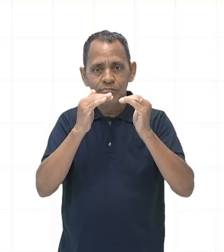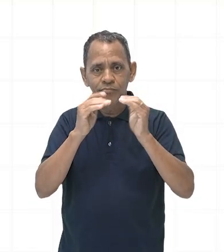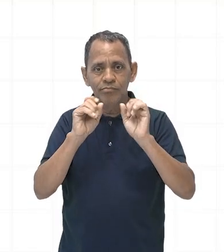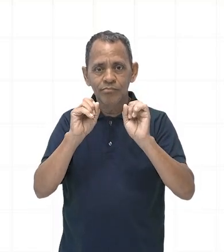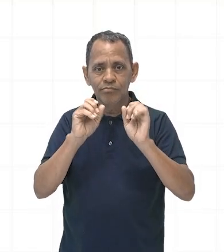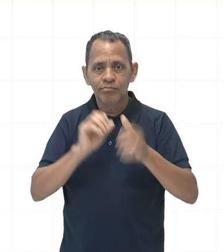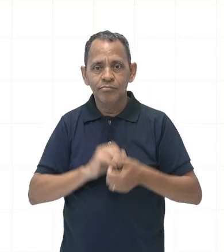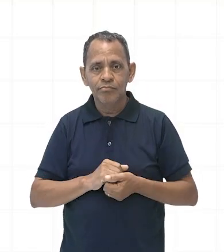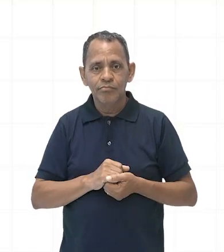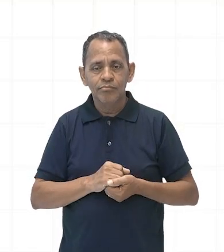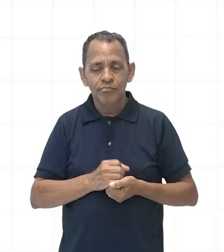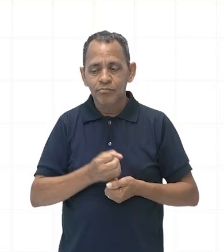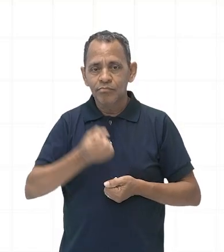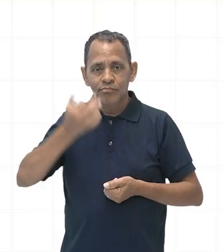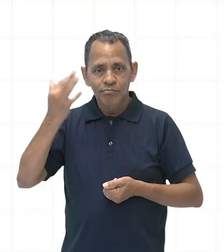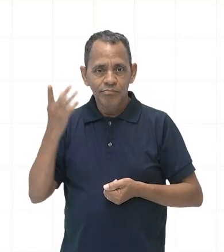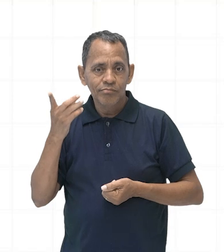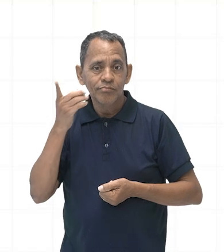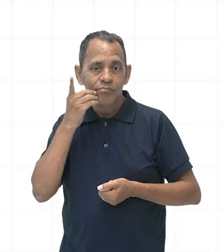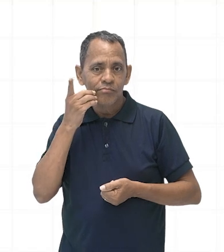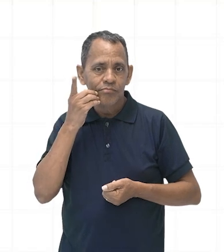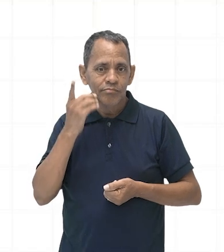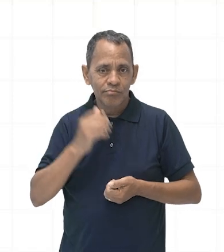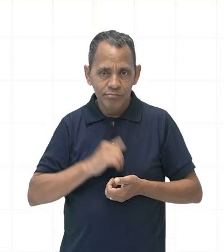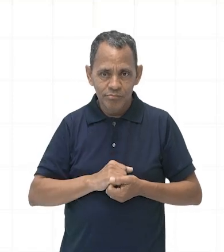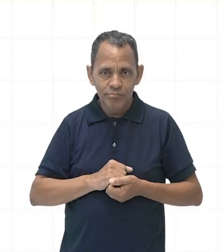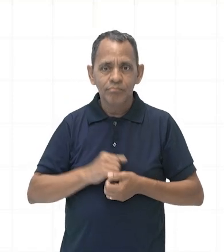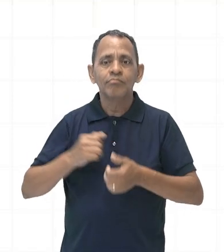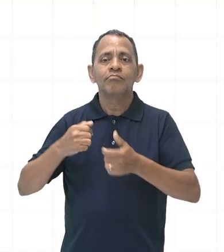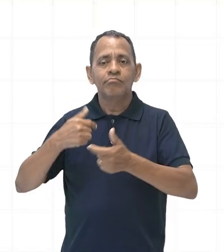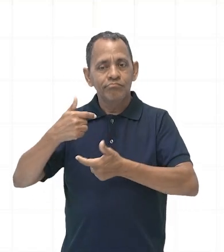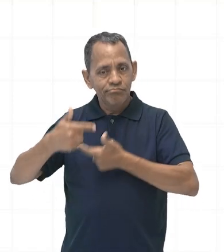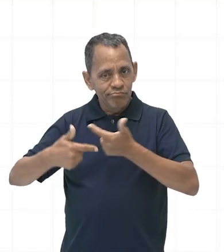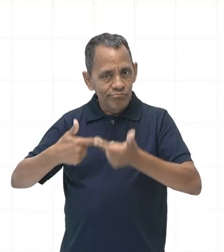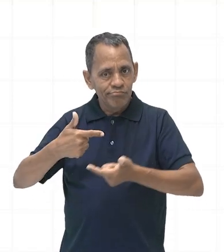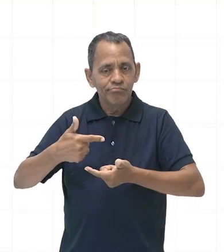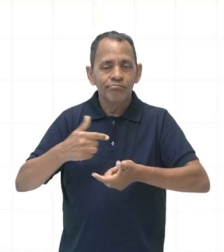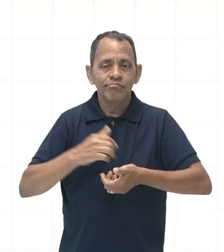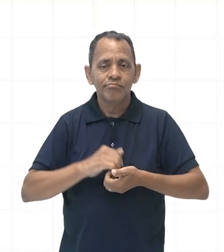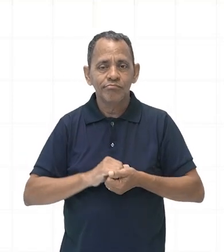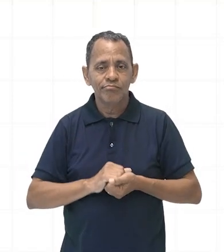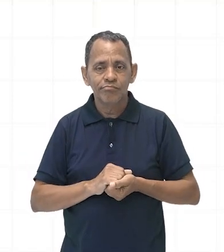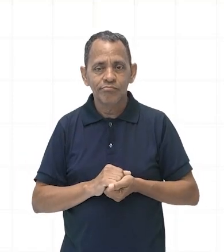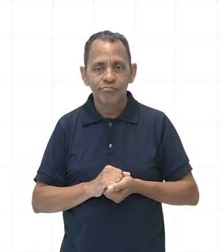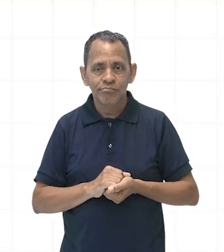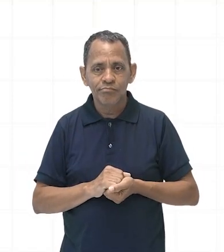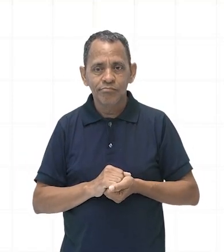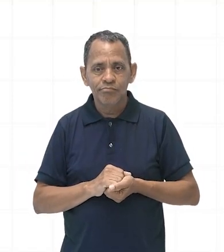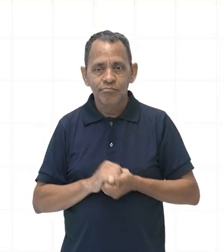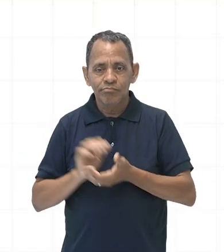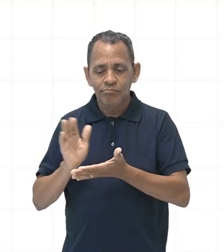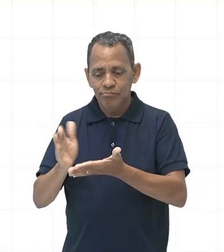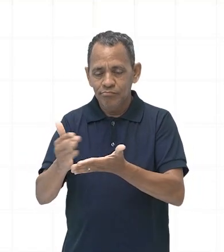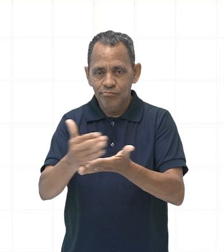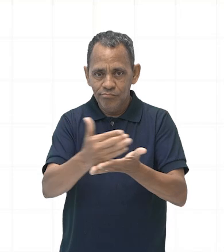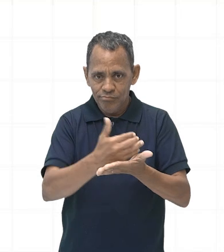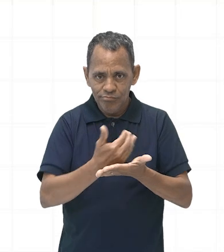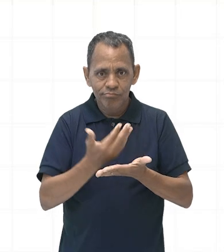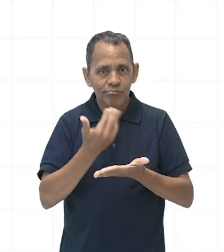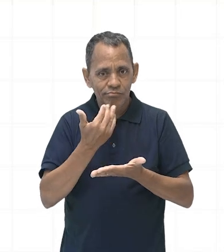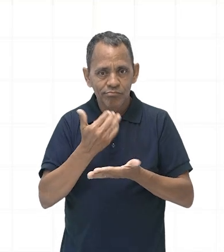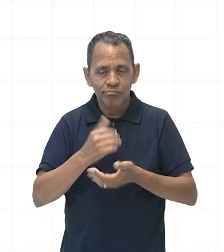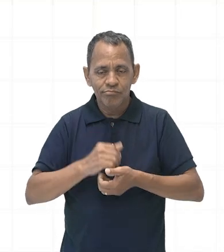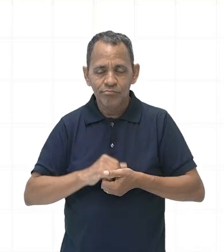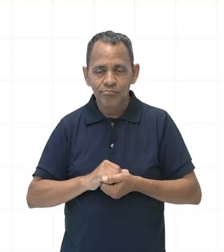o número de dias, né? A quantidade de dias que eles vão estar arrecadando essa